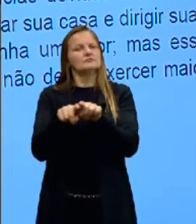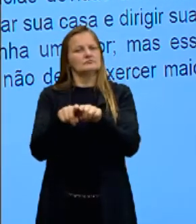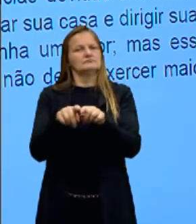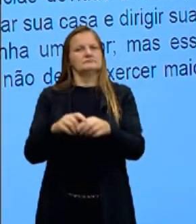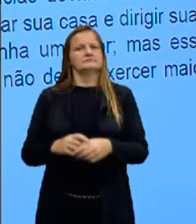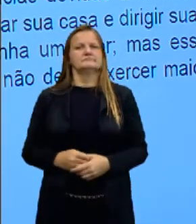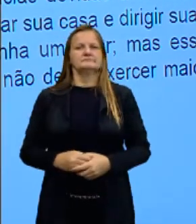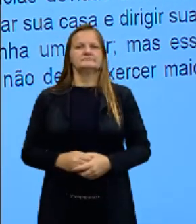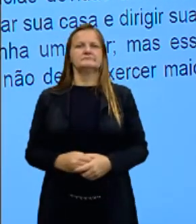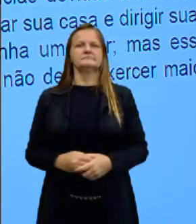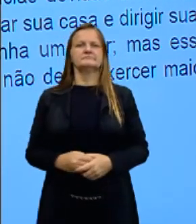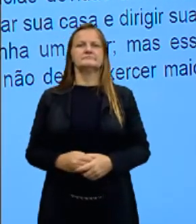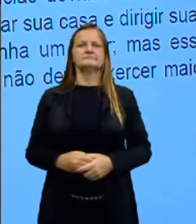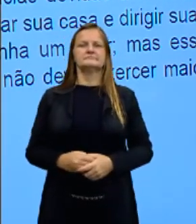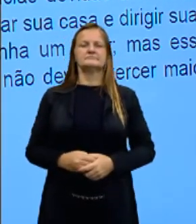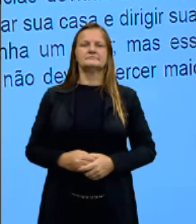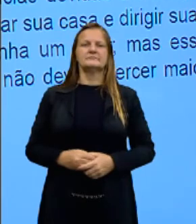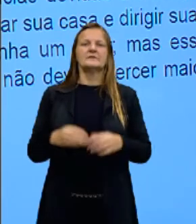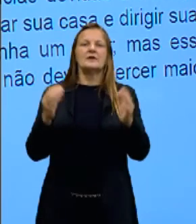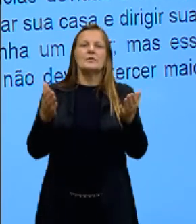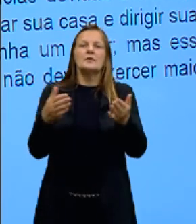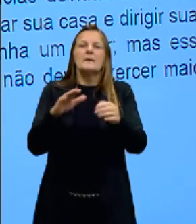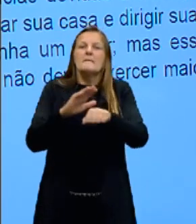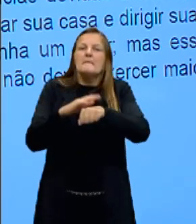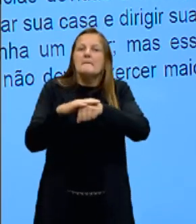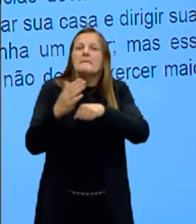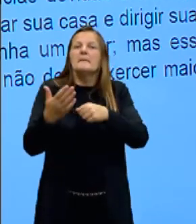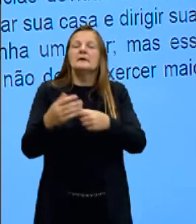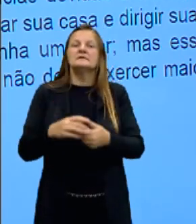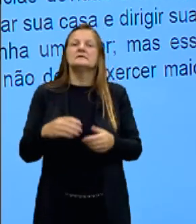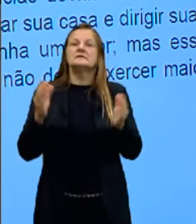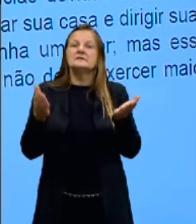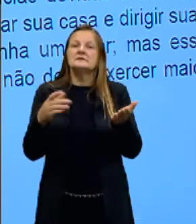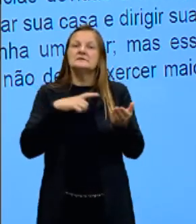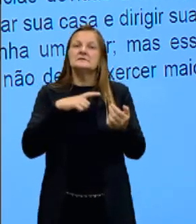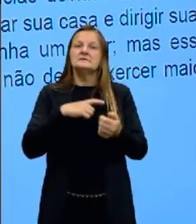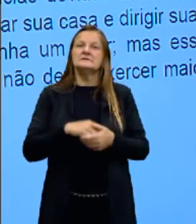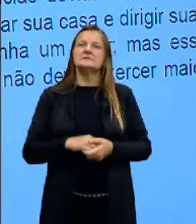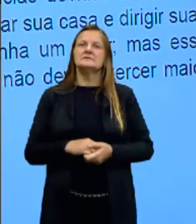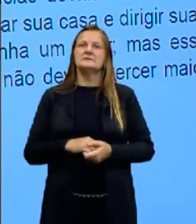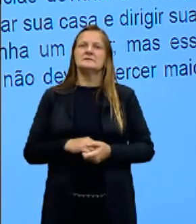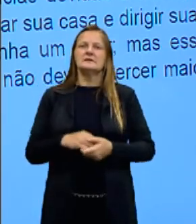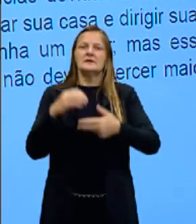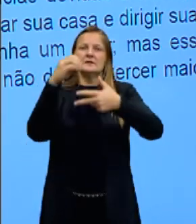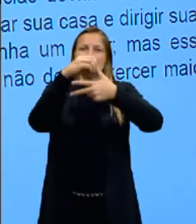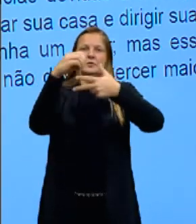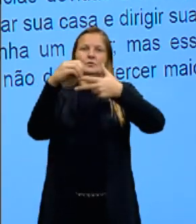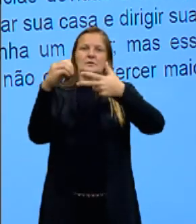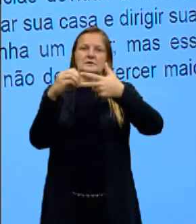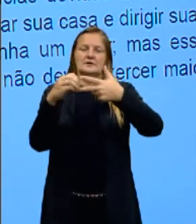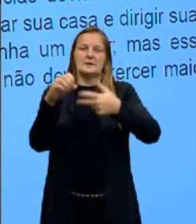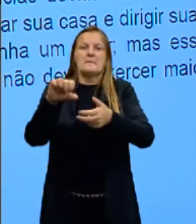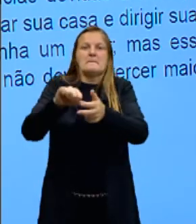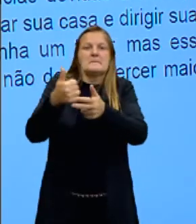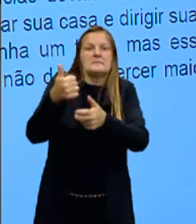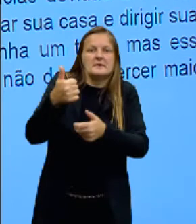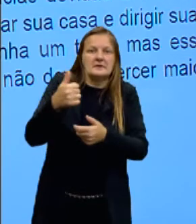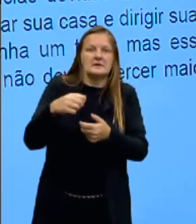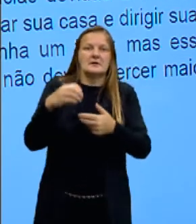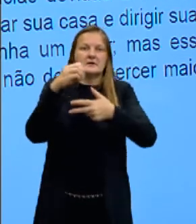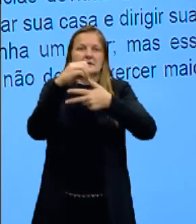prestar o Enem então agora a gente tem mais uma e atualmente a gente tem o Enem primeiro aplicação